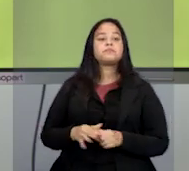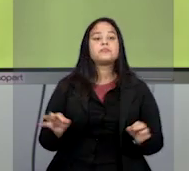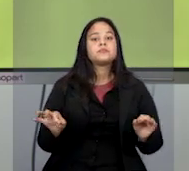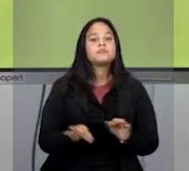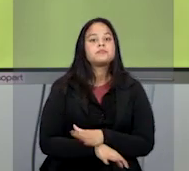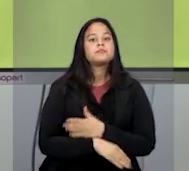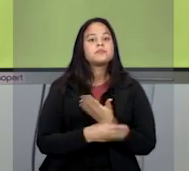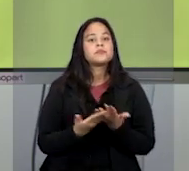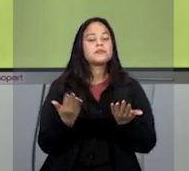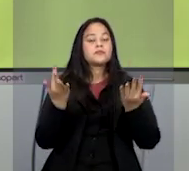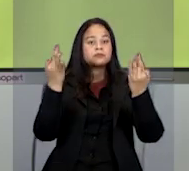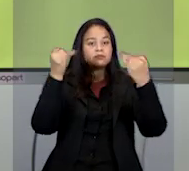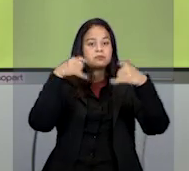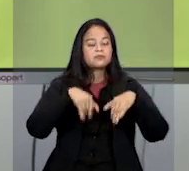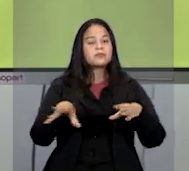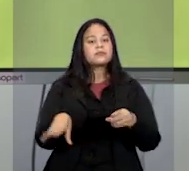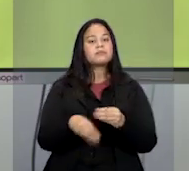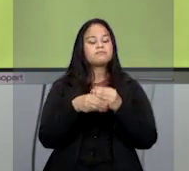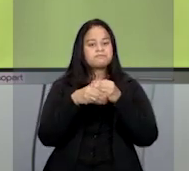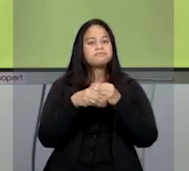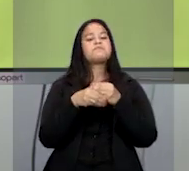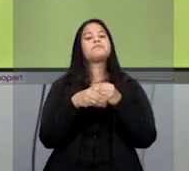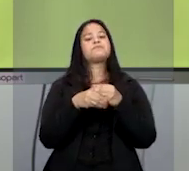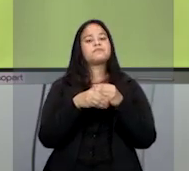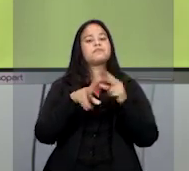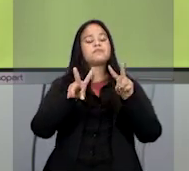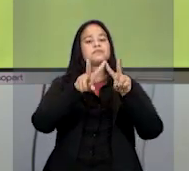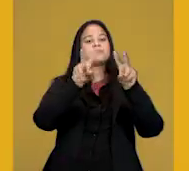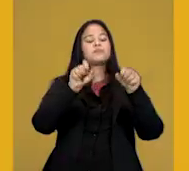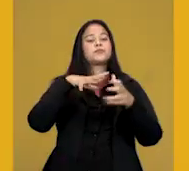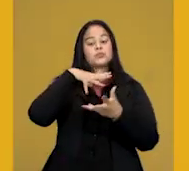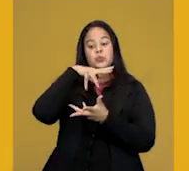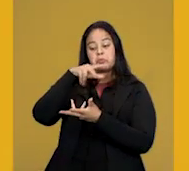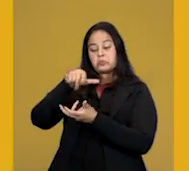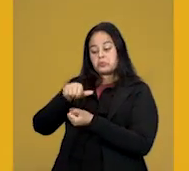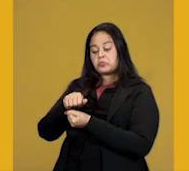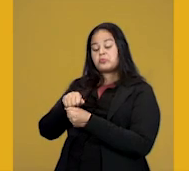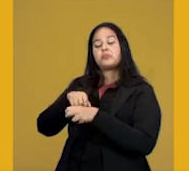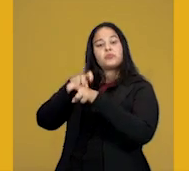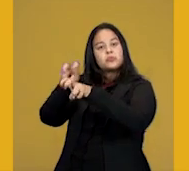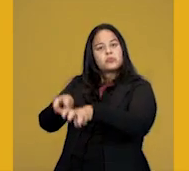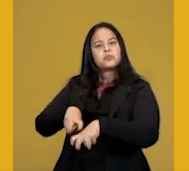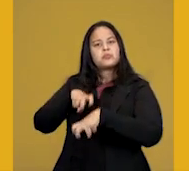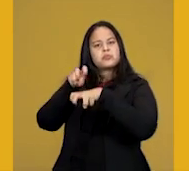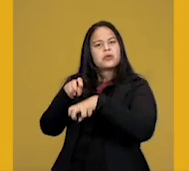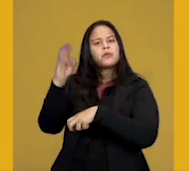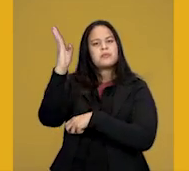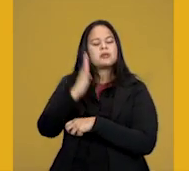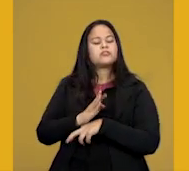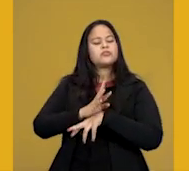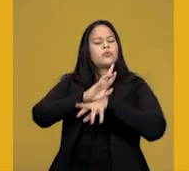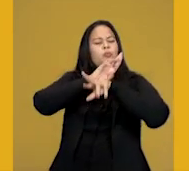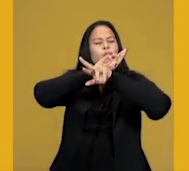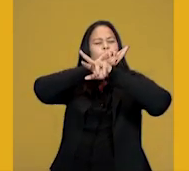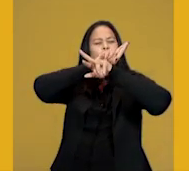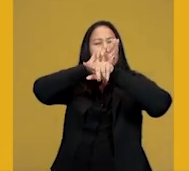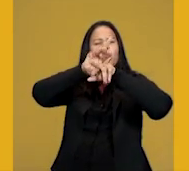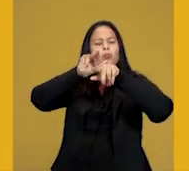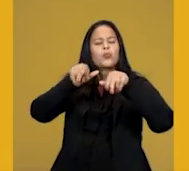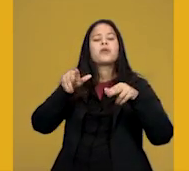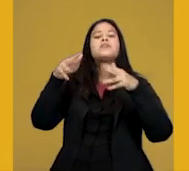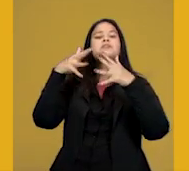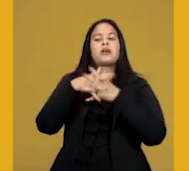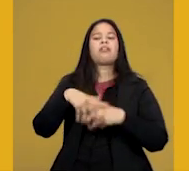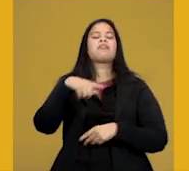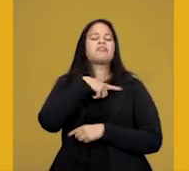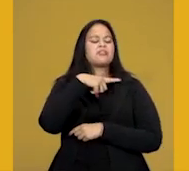ir finalizando, fechando o tema, né? O mundo rural brasileiro apresenta enorme diversidade e complexidade, como